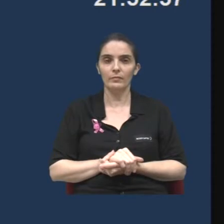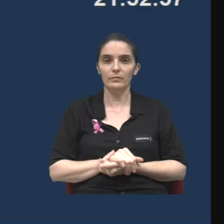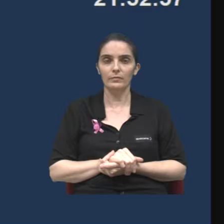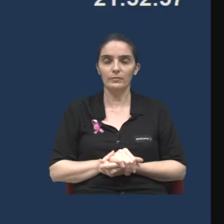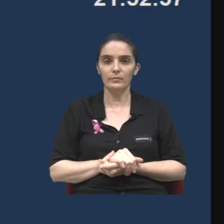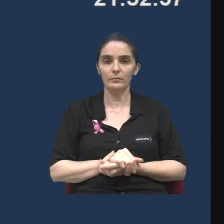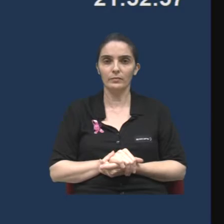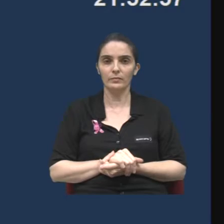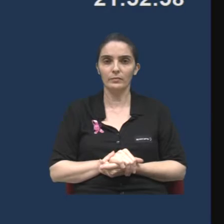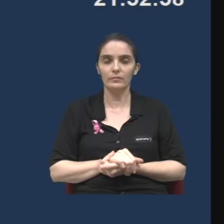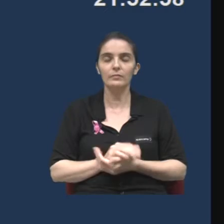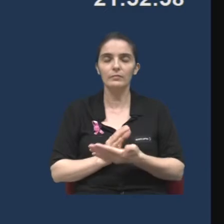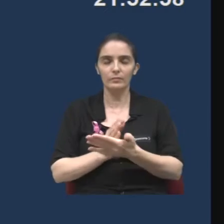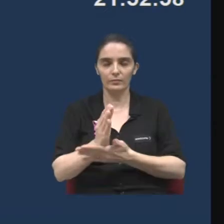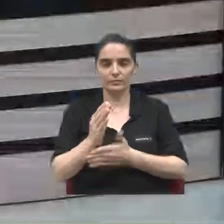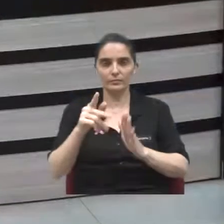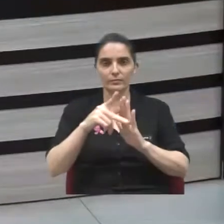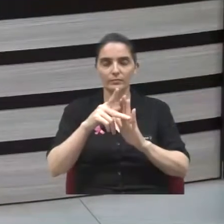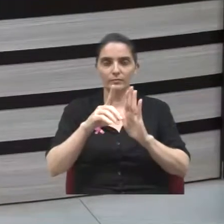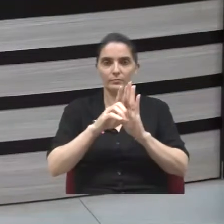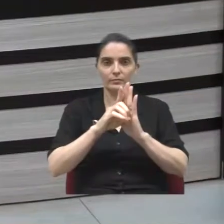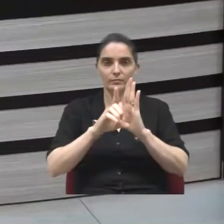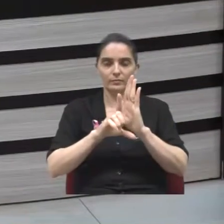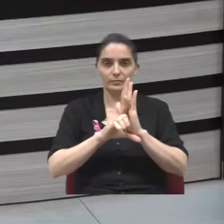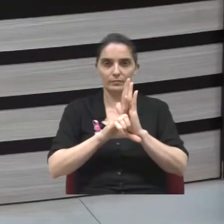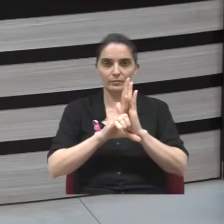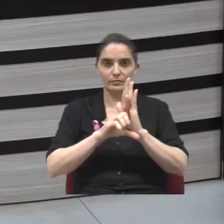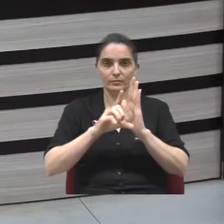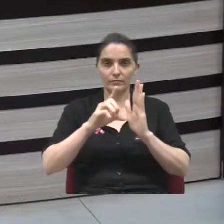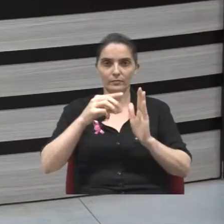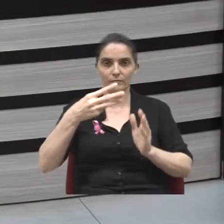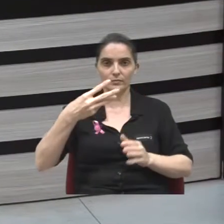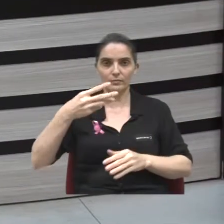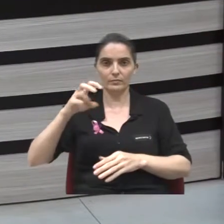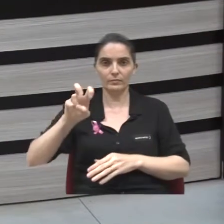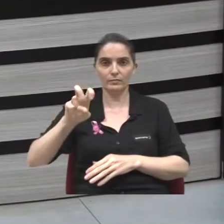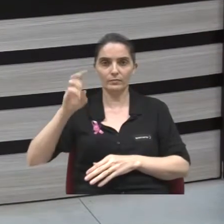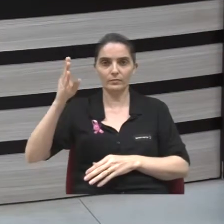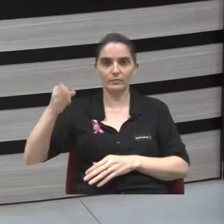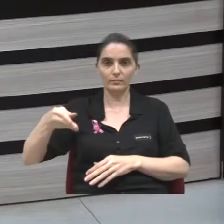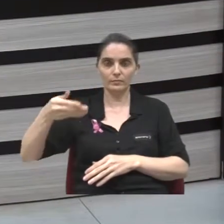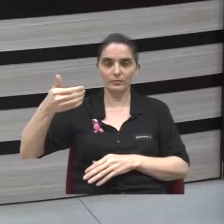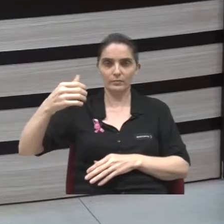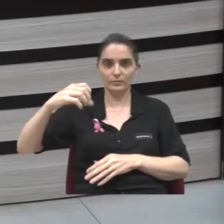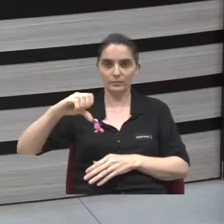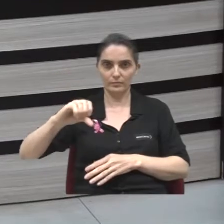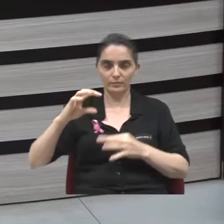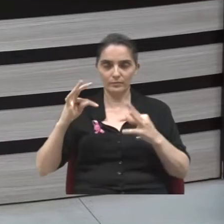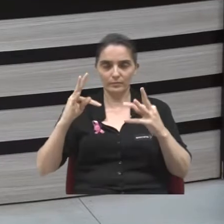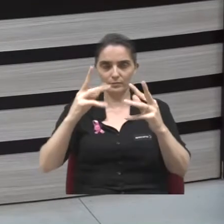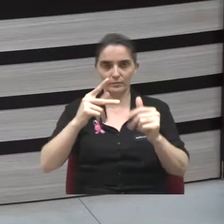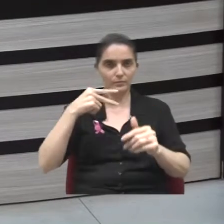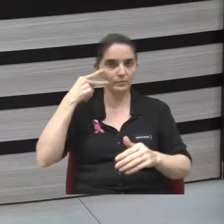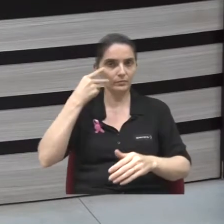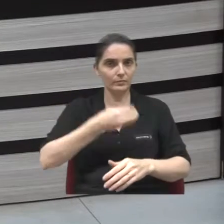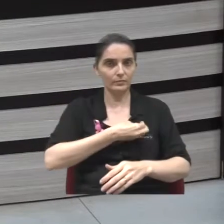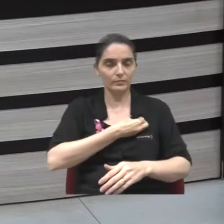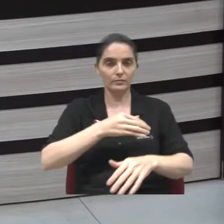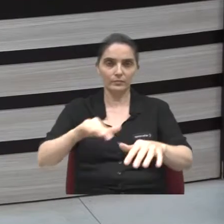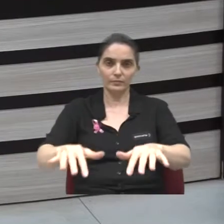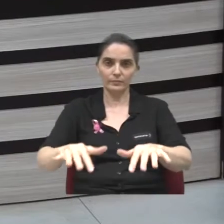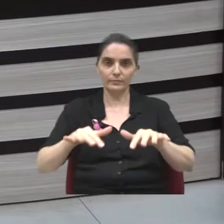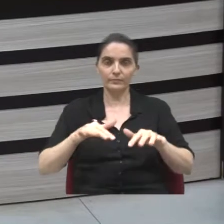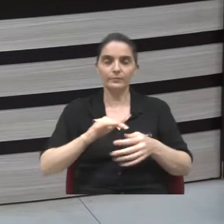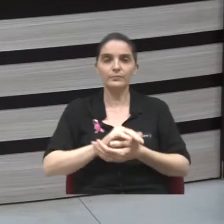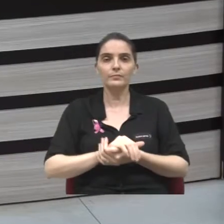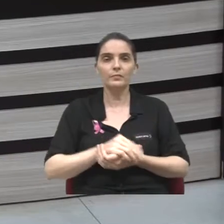Está aprovado o projeto de decreto legislativo número 35/19 por todos os vereadores presentes no plenário. Algum